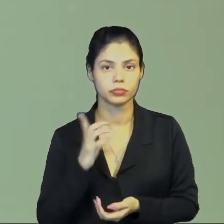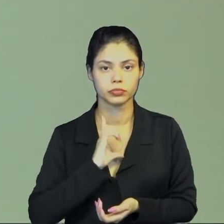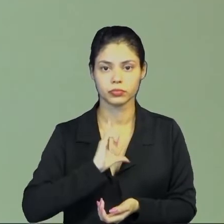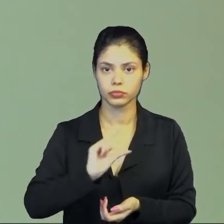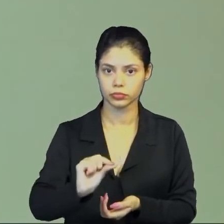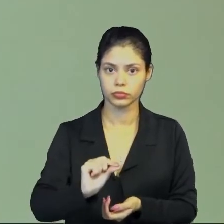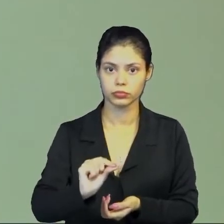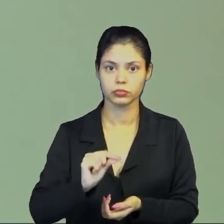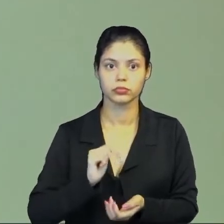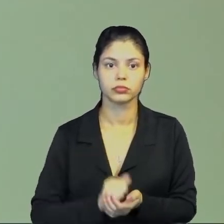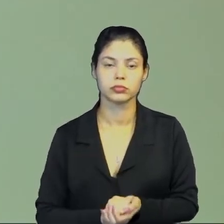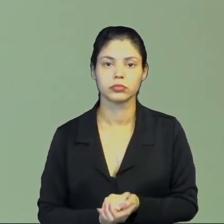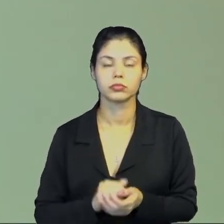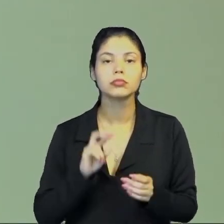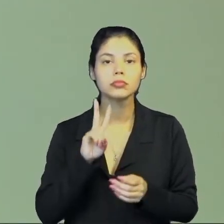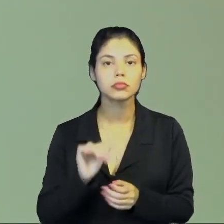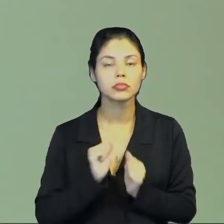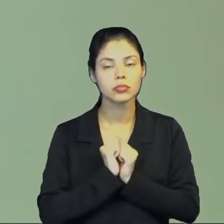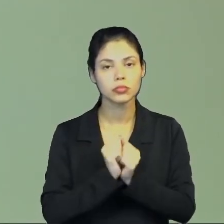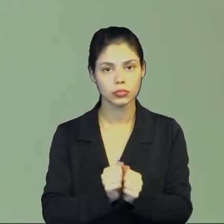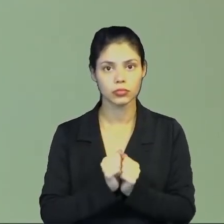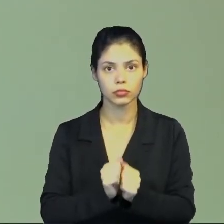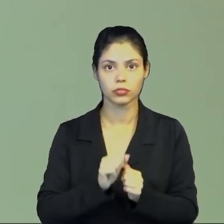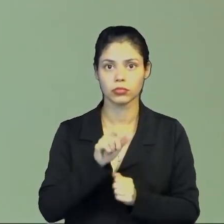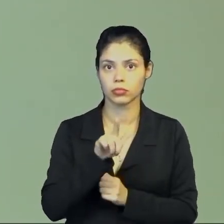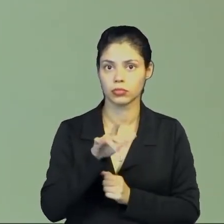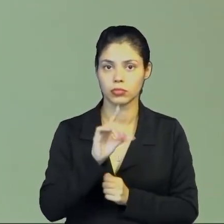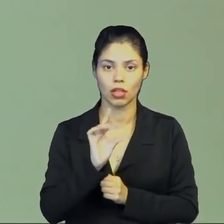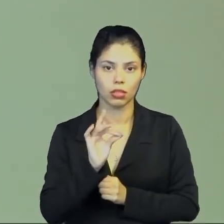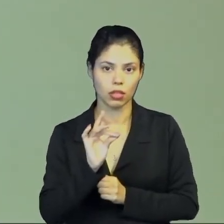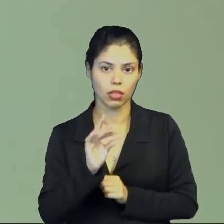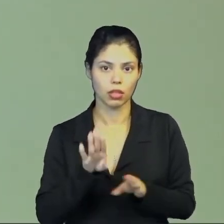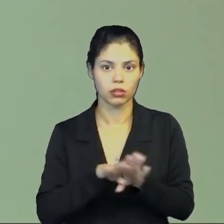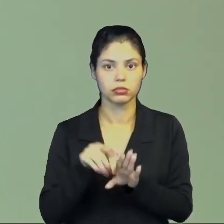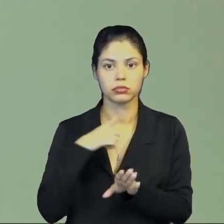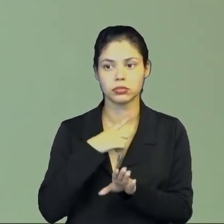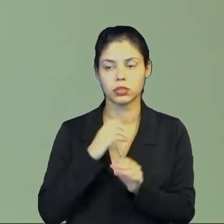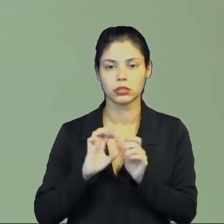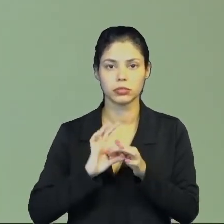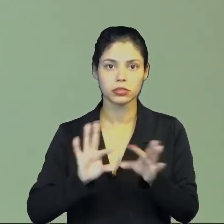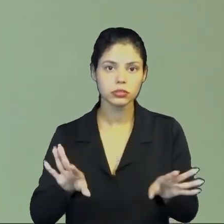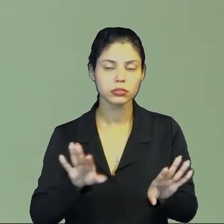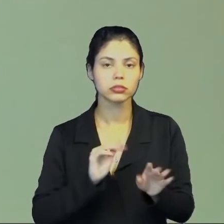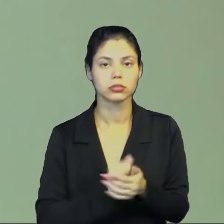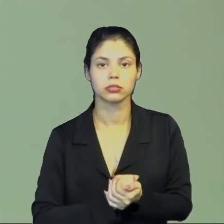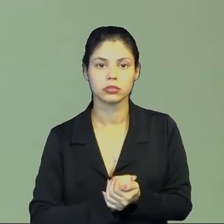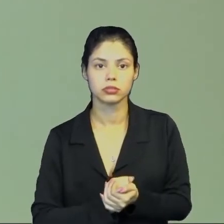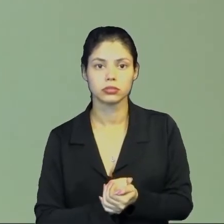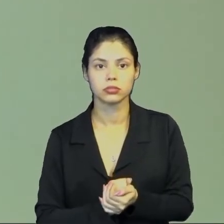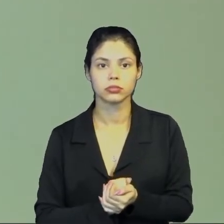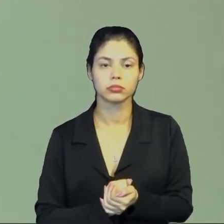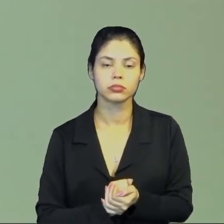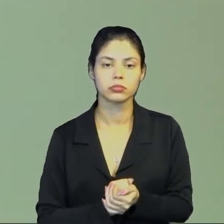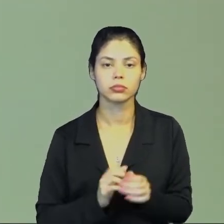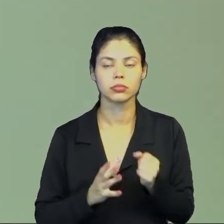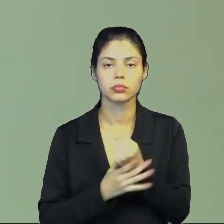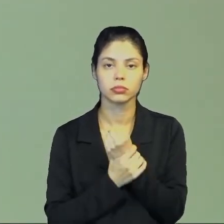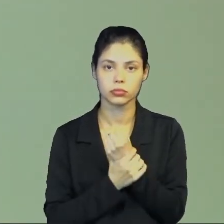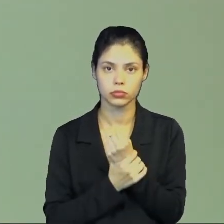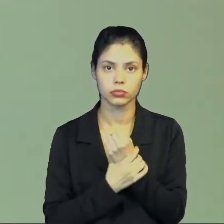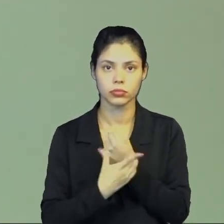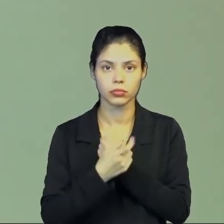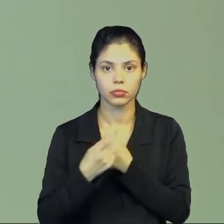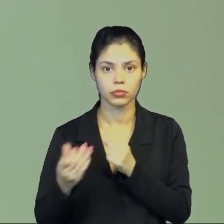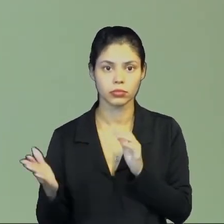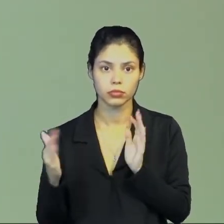sai na ejaculação, ele sai junto com esse líquido, que é liberado pela próstata, e aí esse líquido aí ele protege o